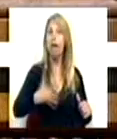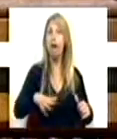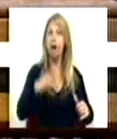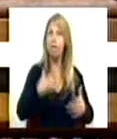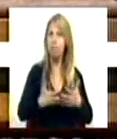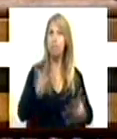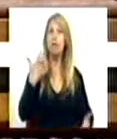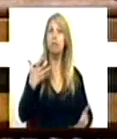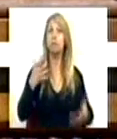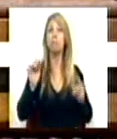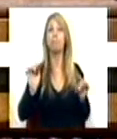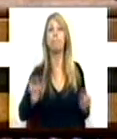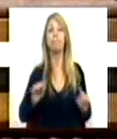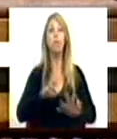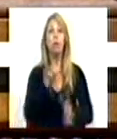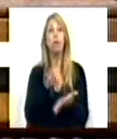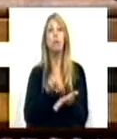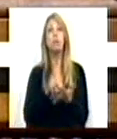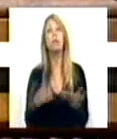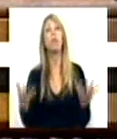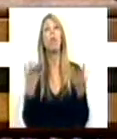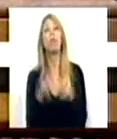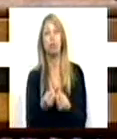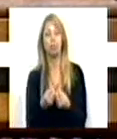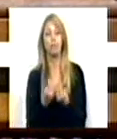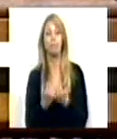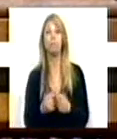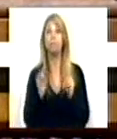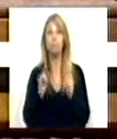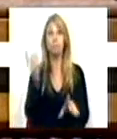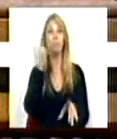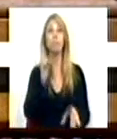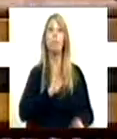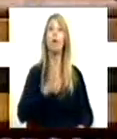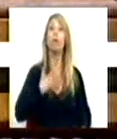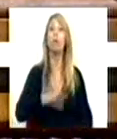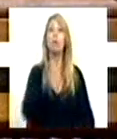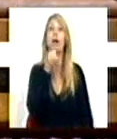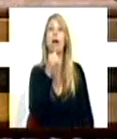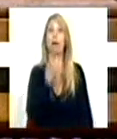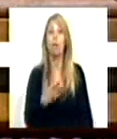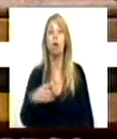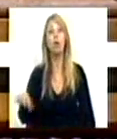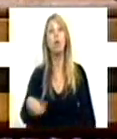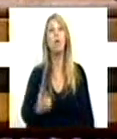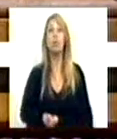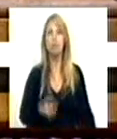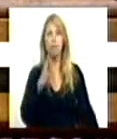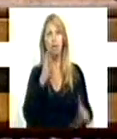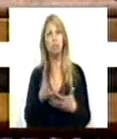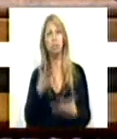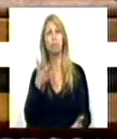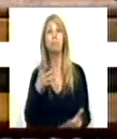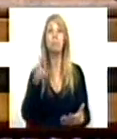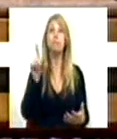de salientar nessa posição conjunta. Neste Dia Mundial da Água, os Verdes